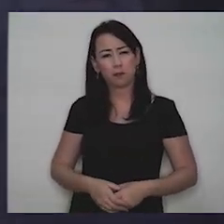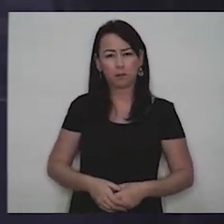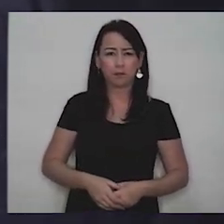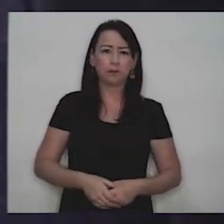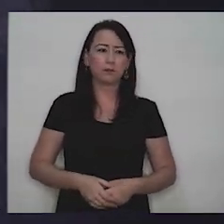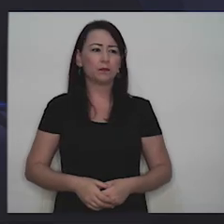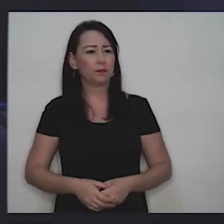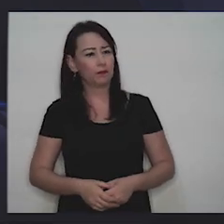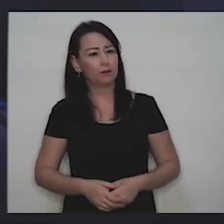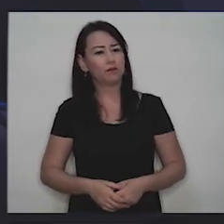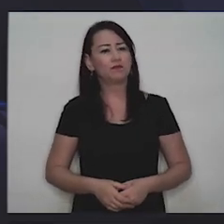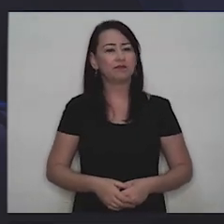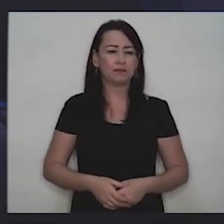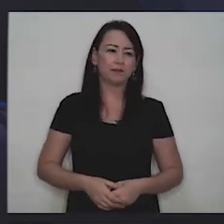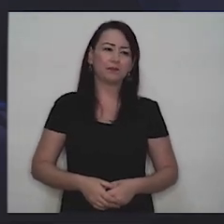Hoje eu quero ir embora.